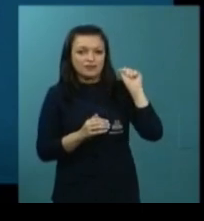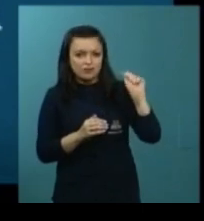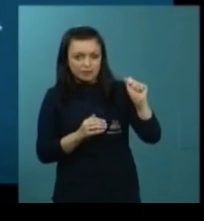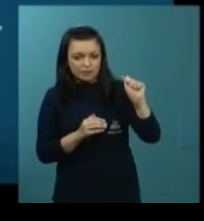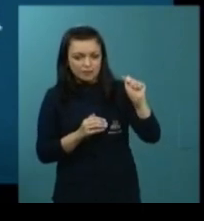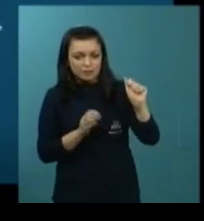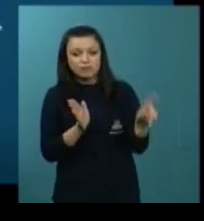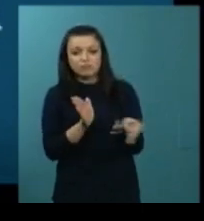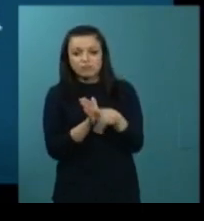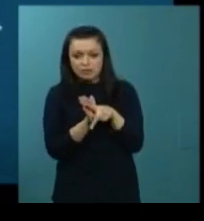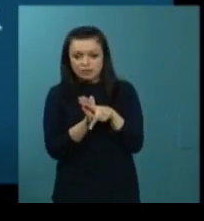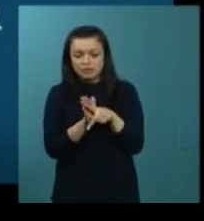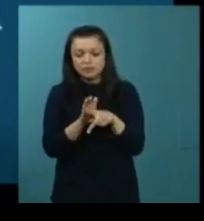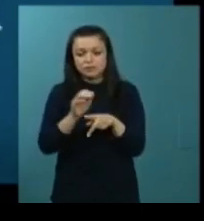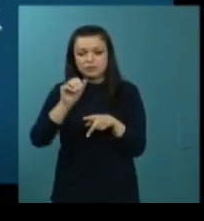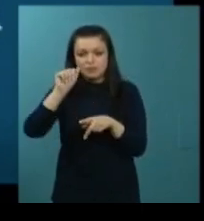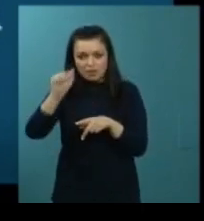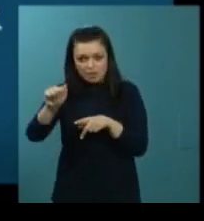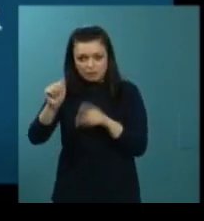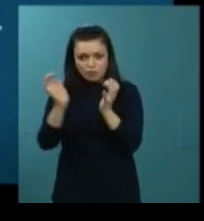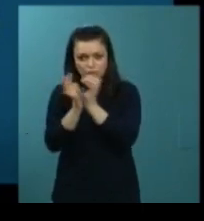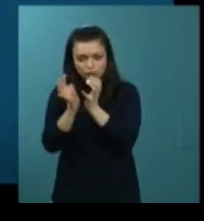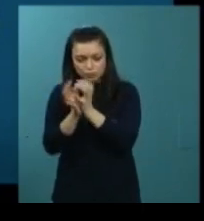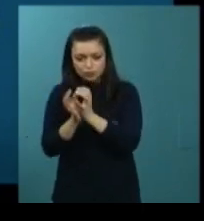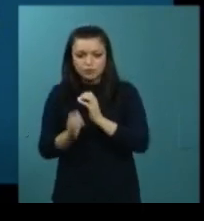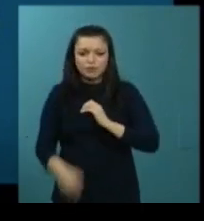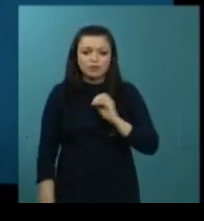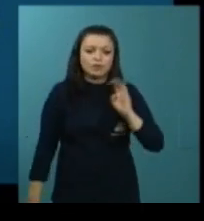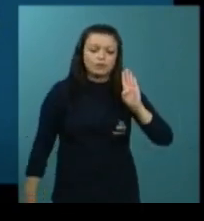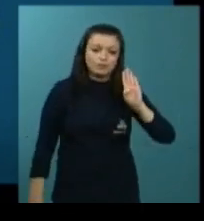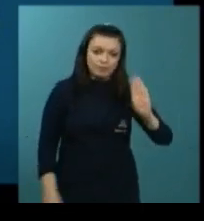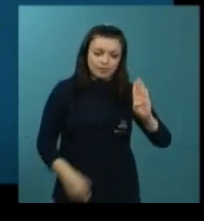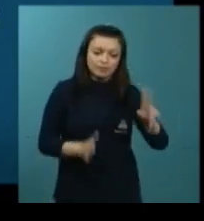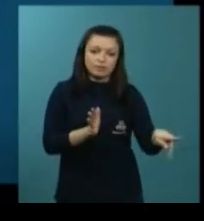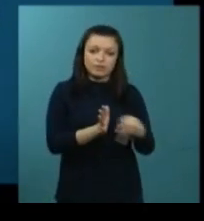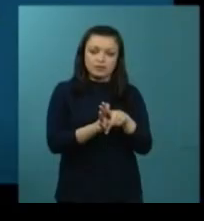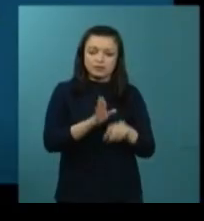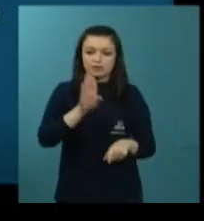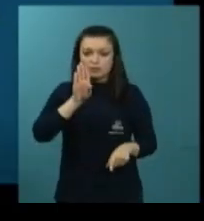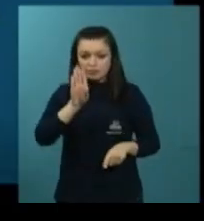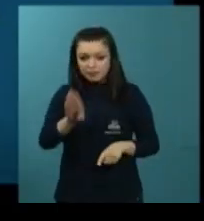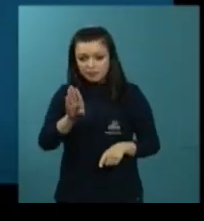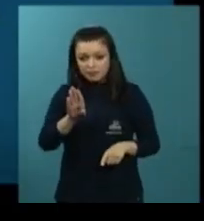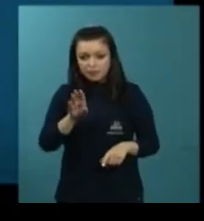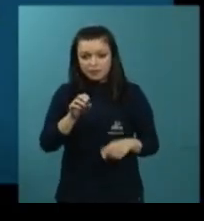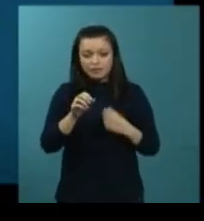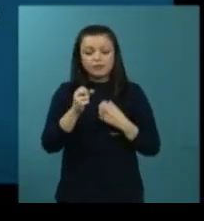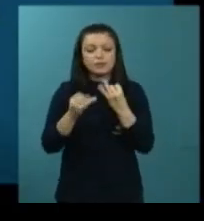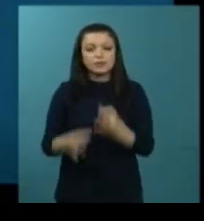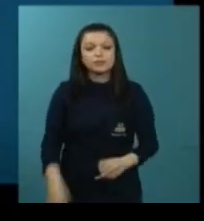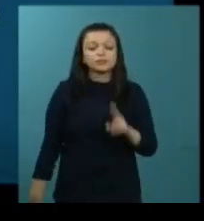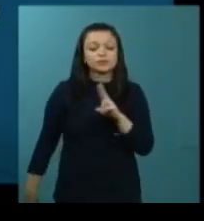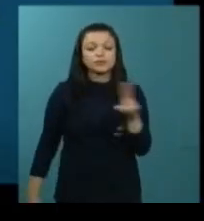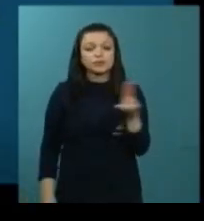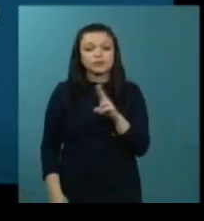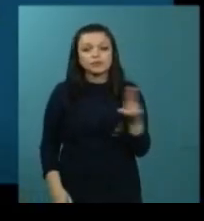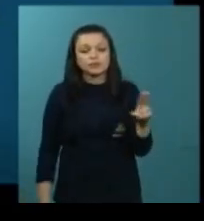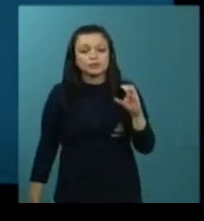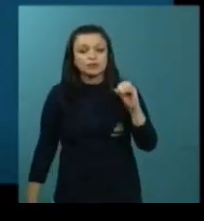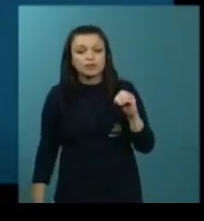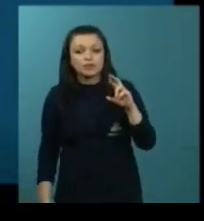A pertence ao conjunto A e o B minúsculo pertence ao conjunto B, isso é um